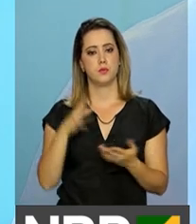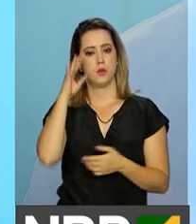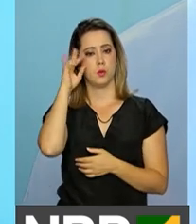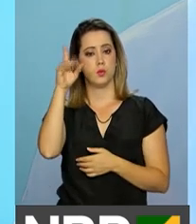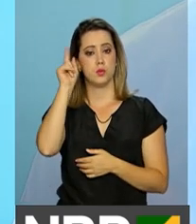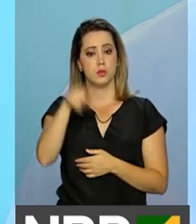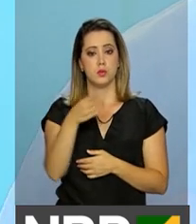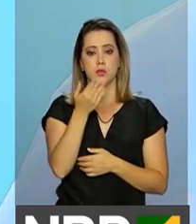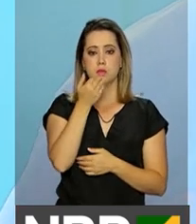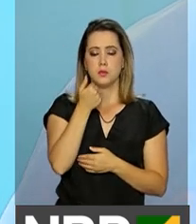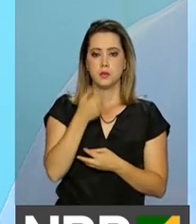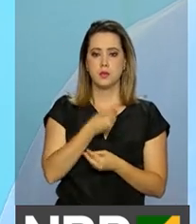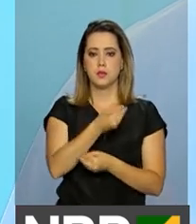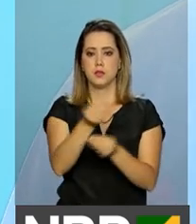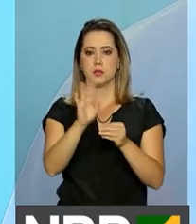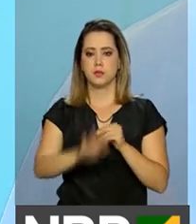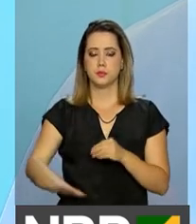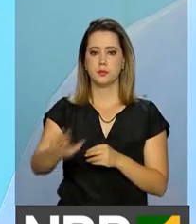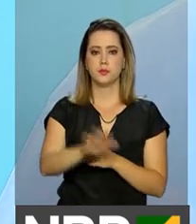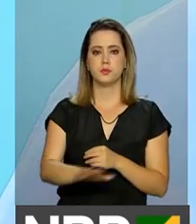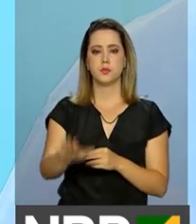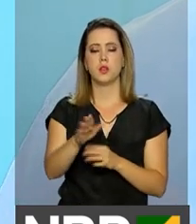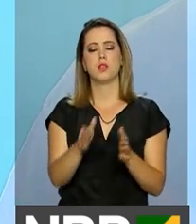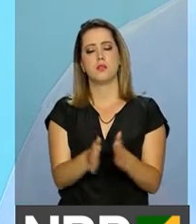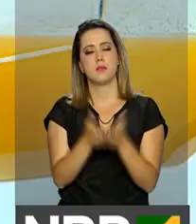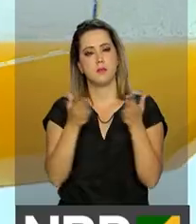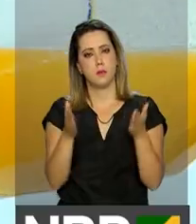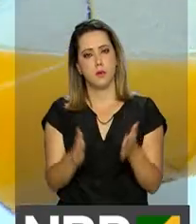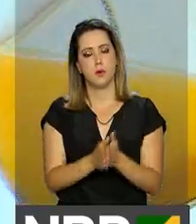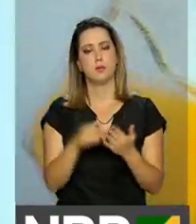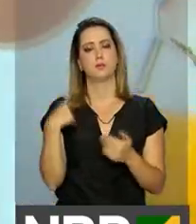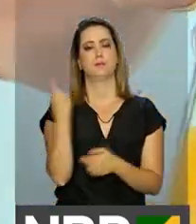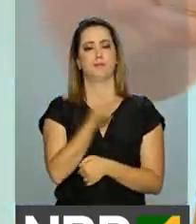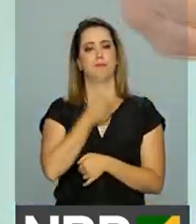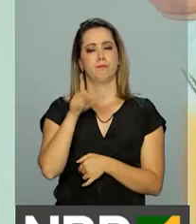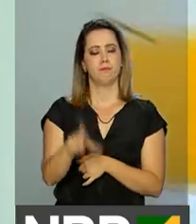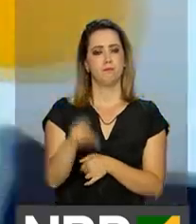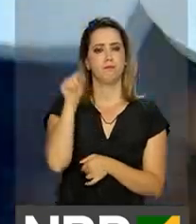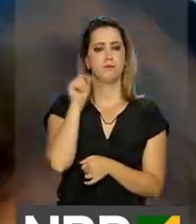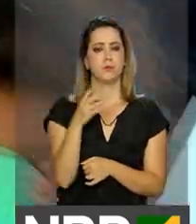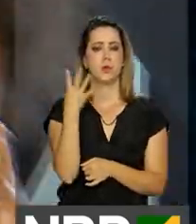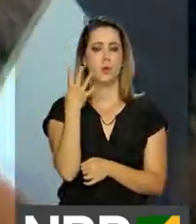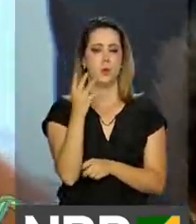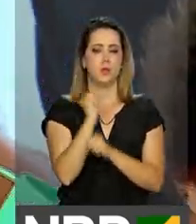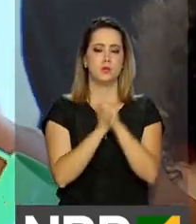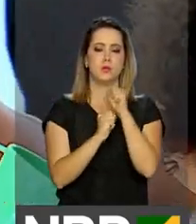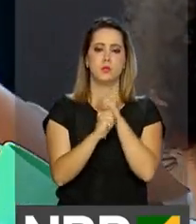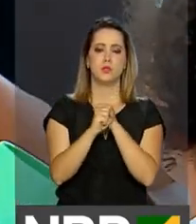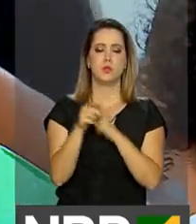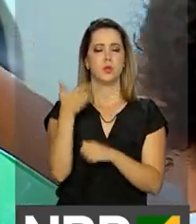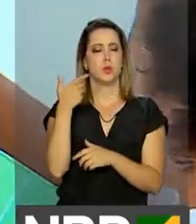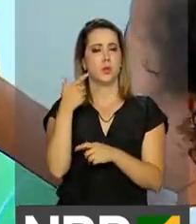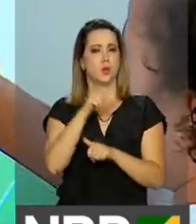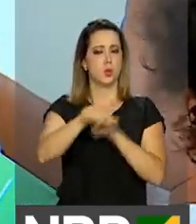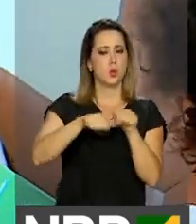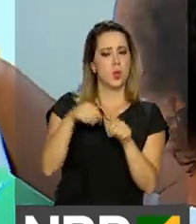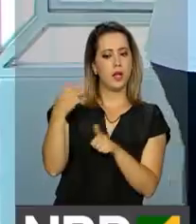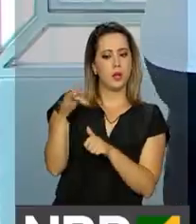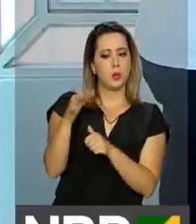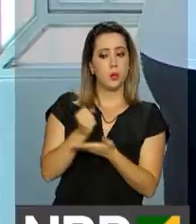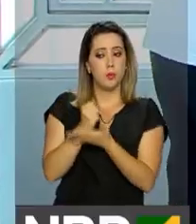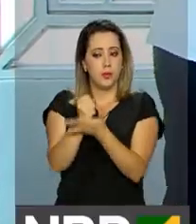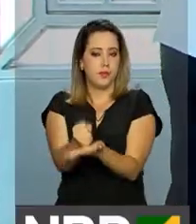dela era alimentar crianças carentes, crianças pobres. Nós decidimos há 4 anos trocar essa nossa dor por